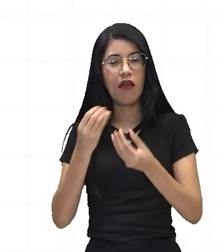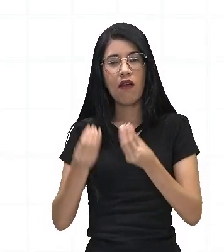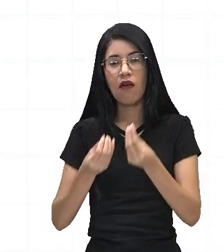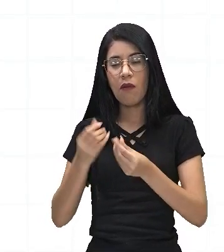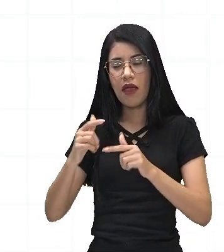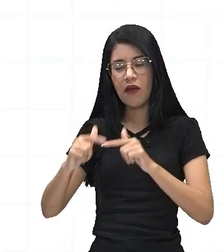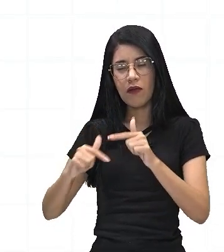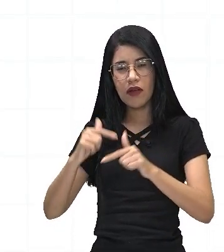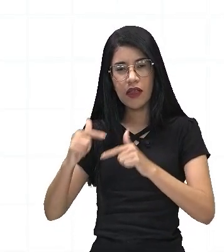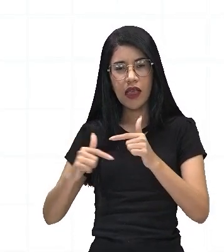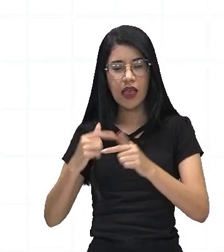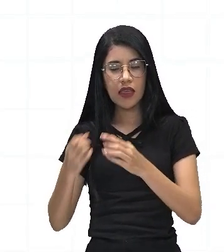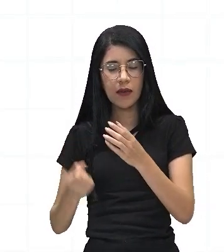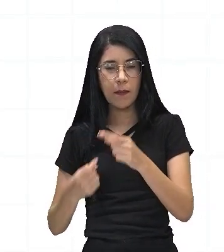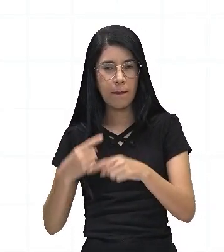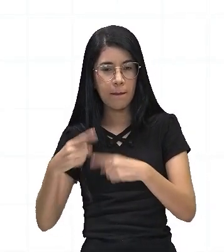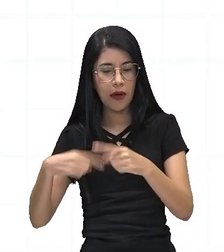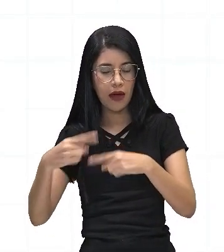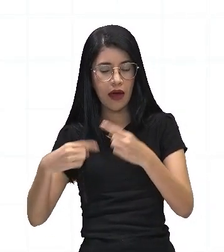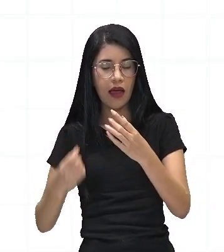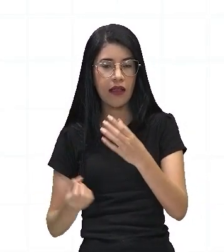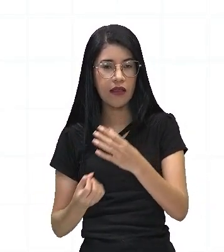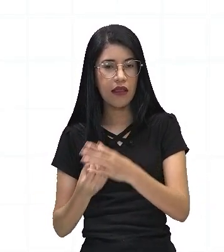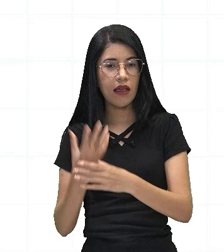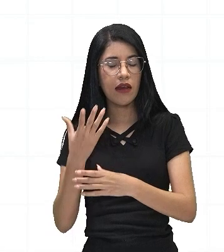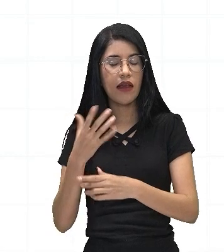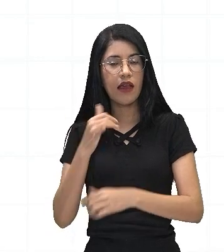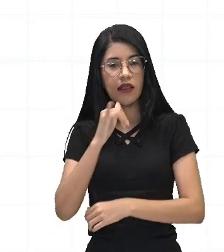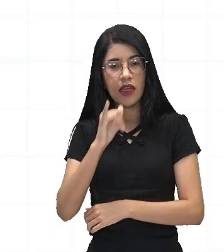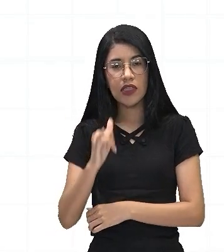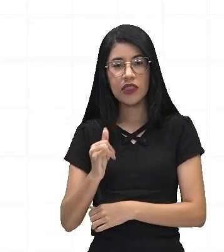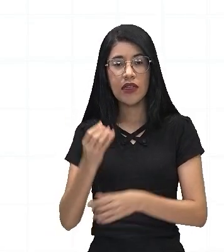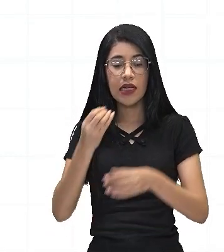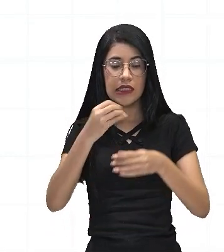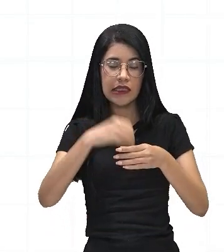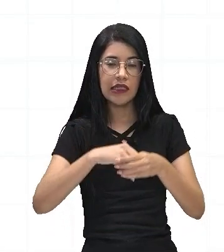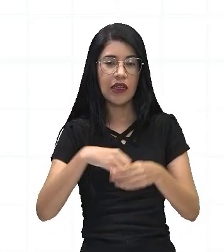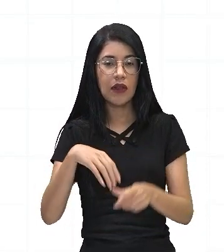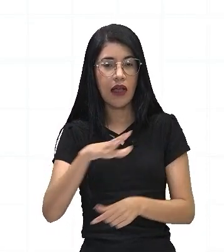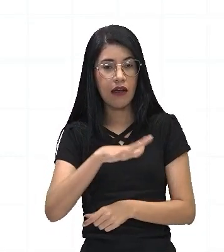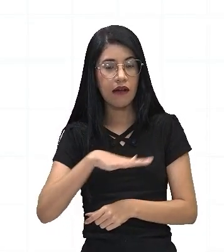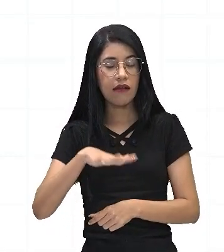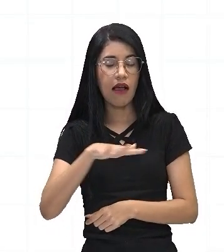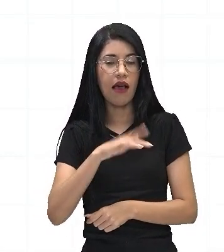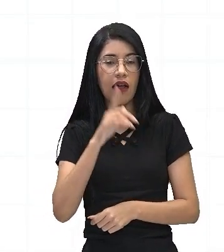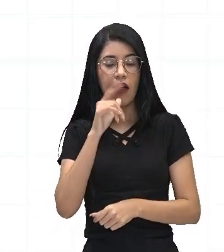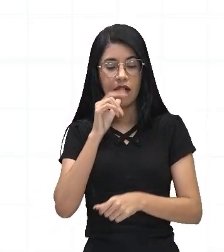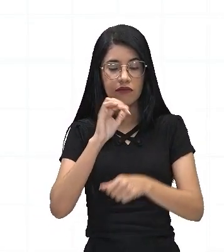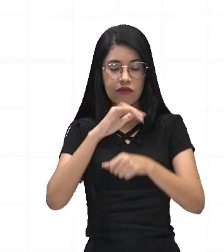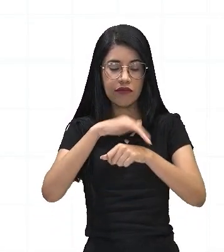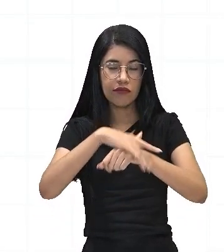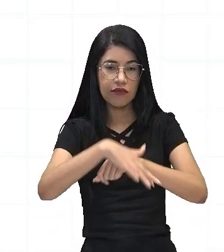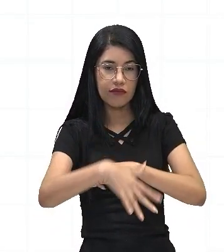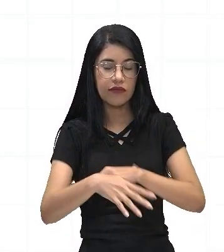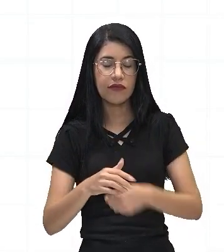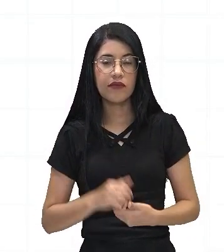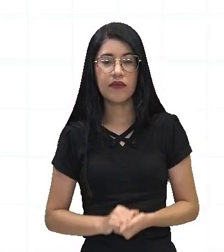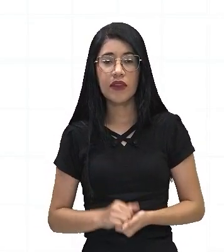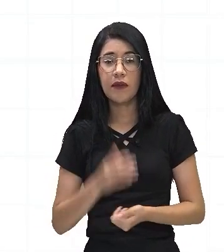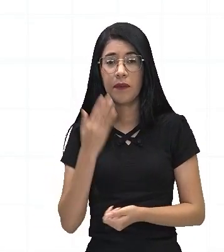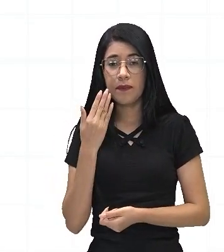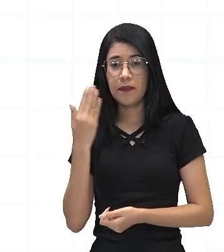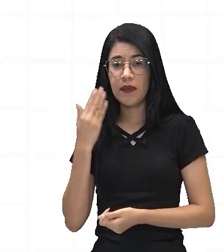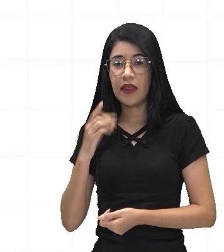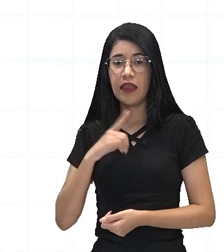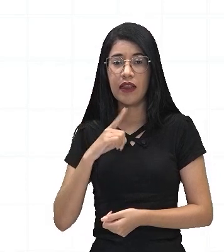funcionamento ou de geração de energia elétrica que está lá dentro da hidrelétrica, tá, pessoal? Vocês estão vendo aí, olha só, uma torneira que vai